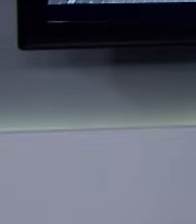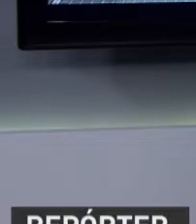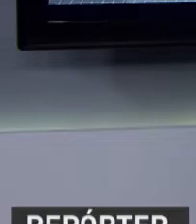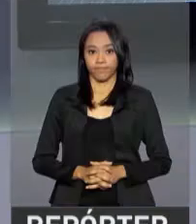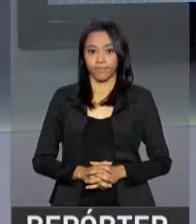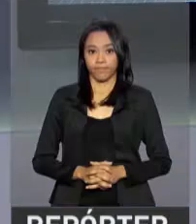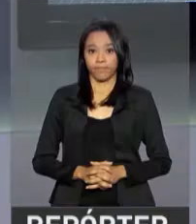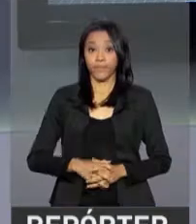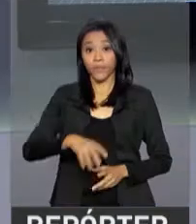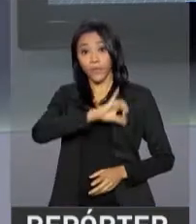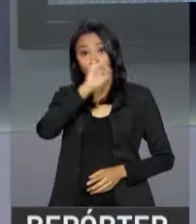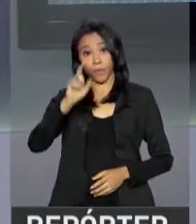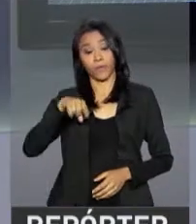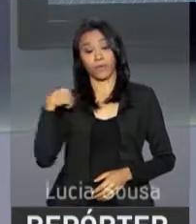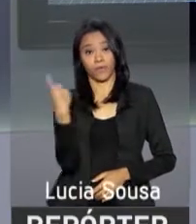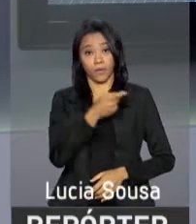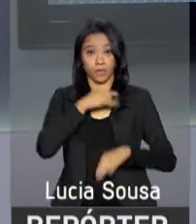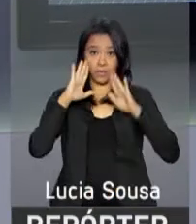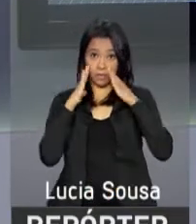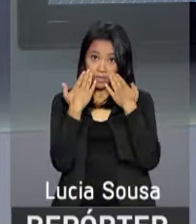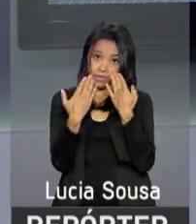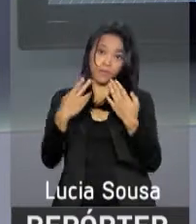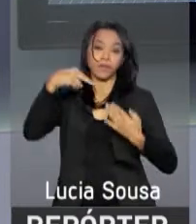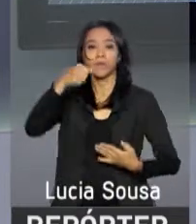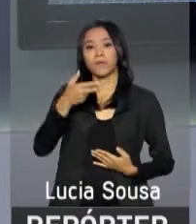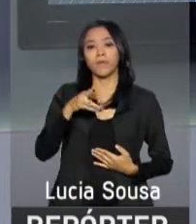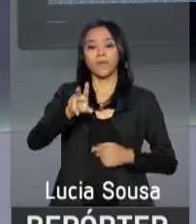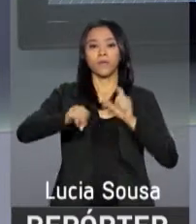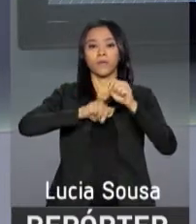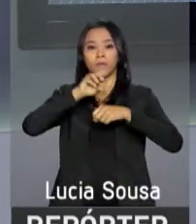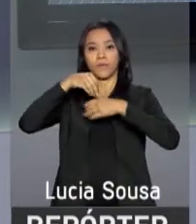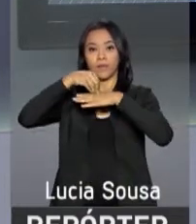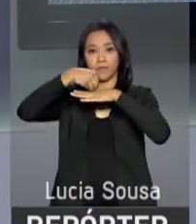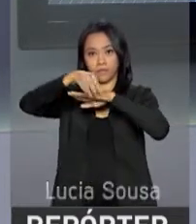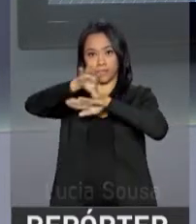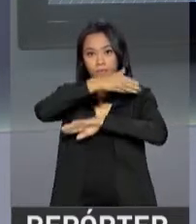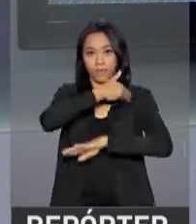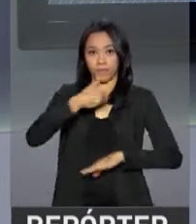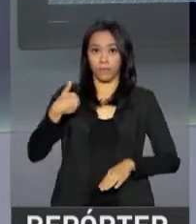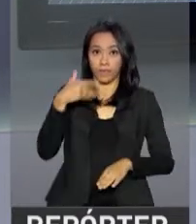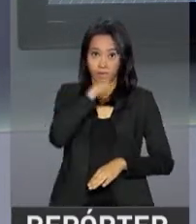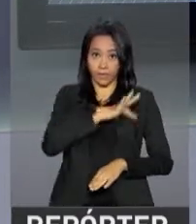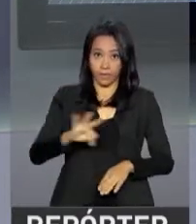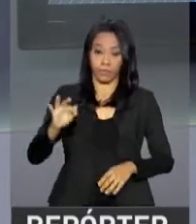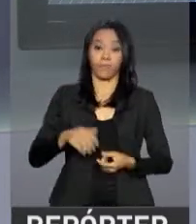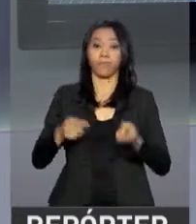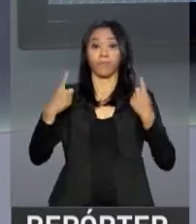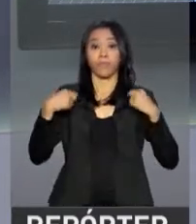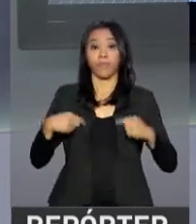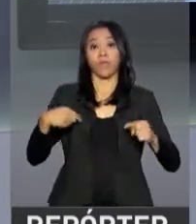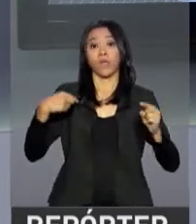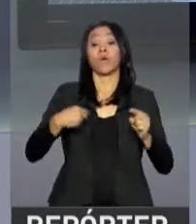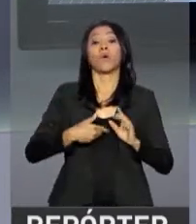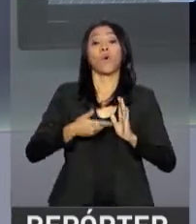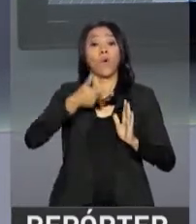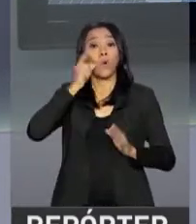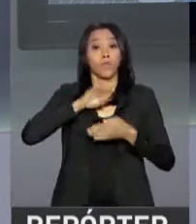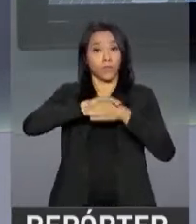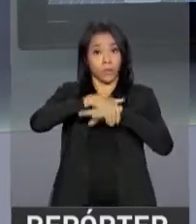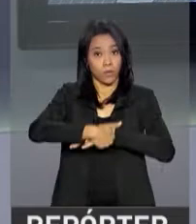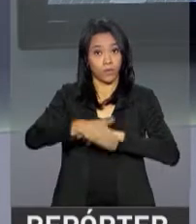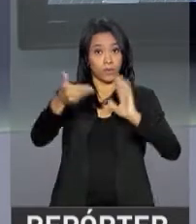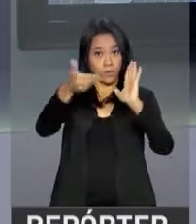lá estamos de volta com o repórter nbr notícias do governo federal o senado aprovou ontem à noite o decreto que